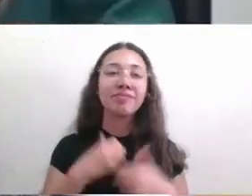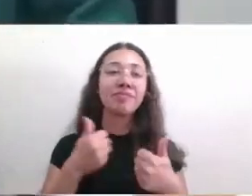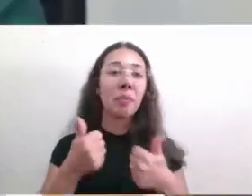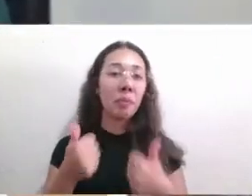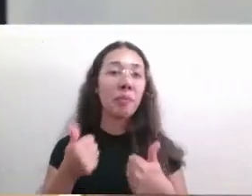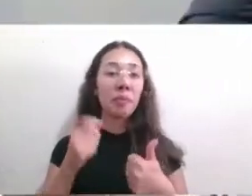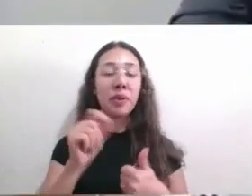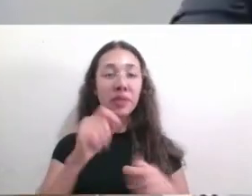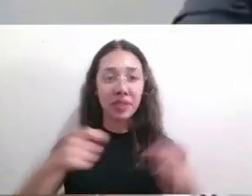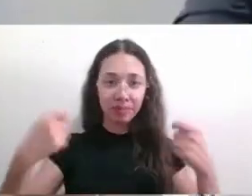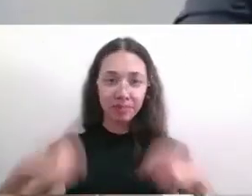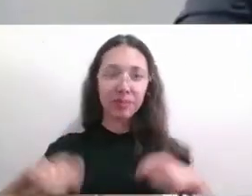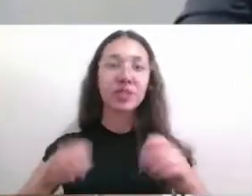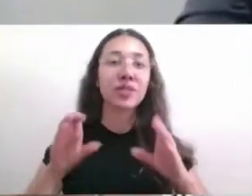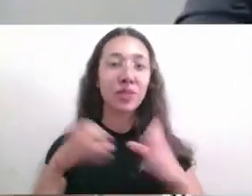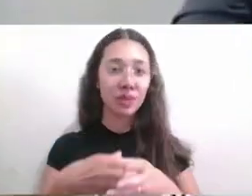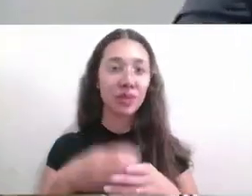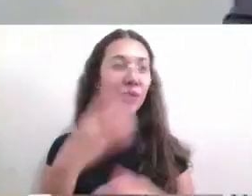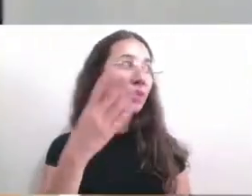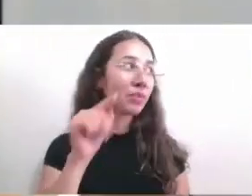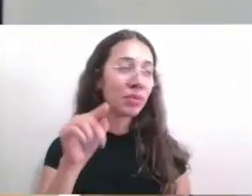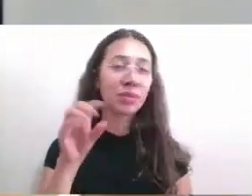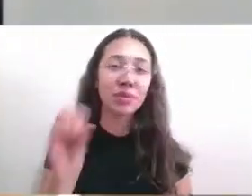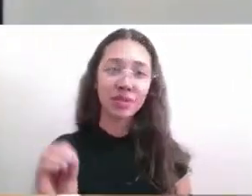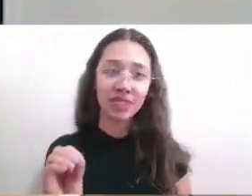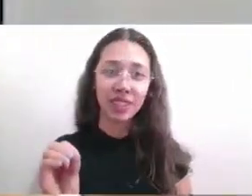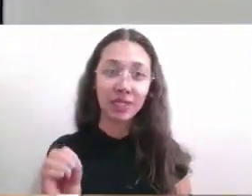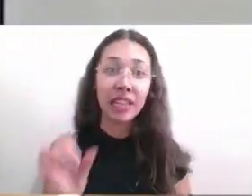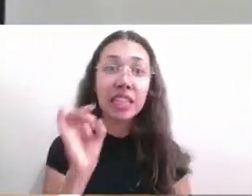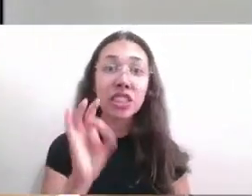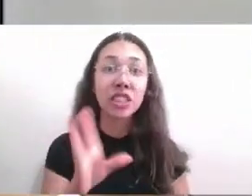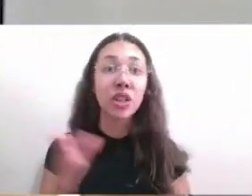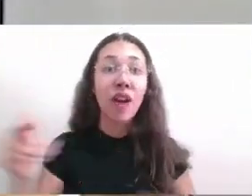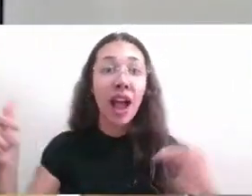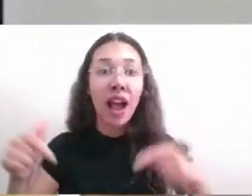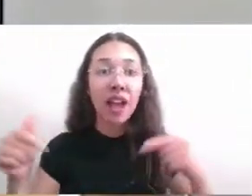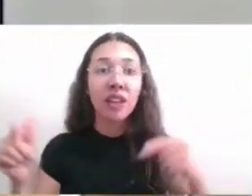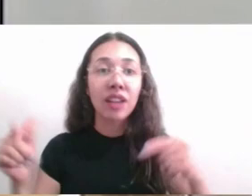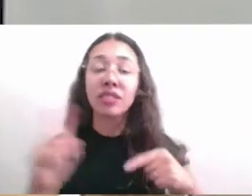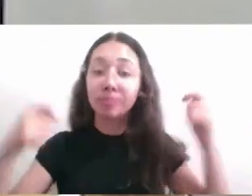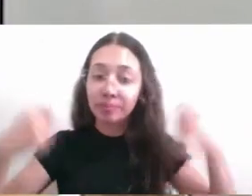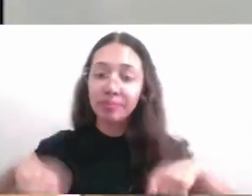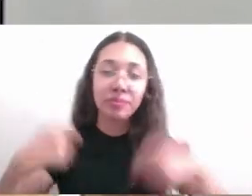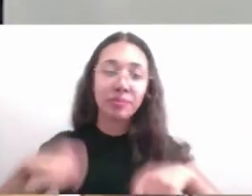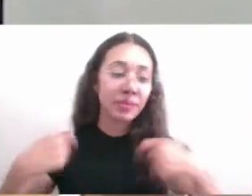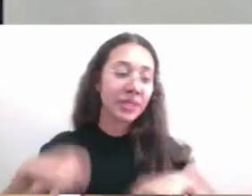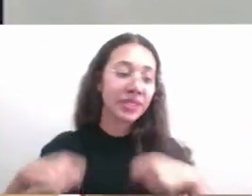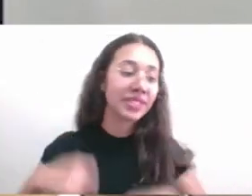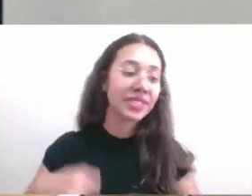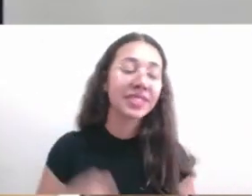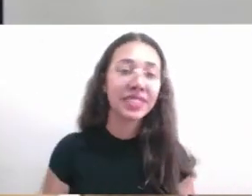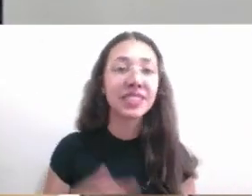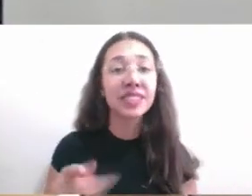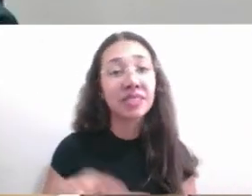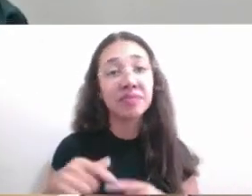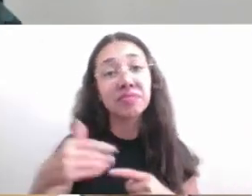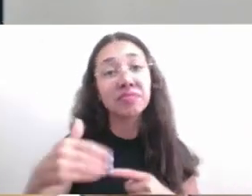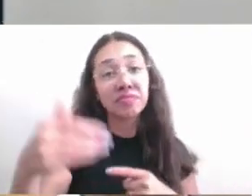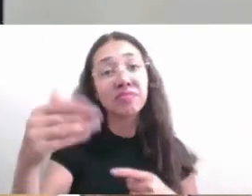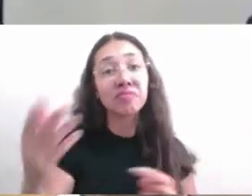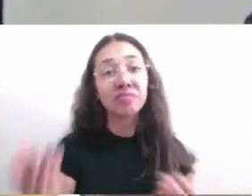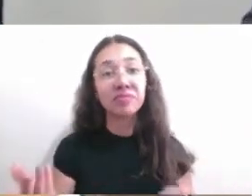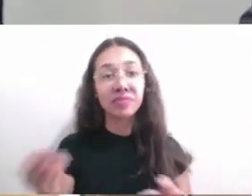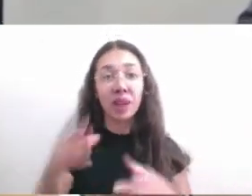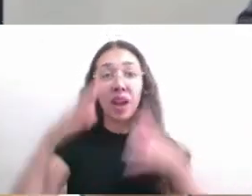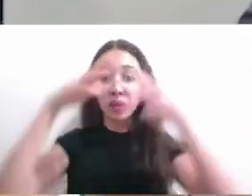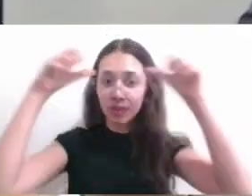núcleos 4.0. Não é só algo que está acontecendo, é algo que precisa acontecer e virá para o tribunal. O